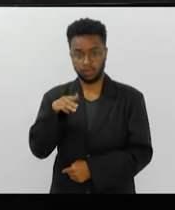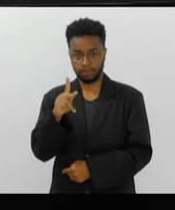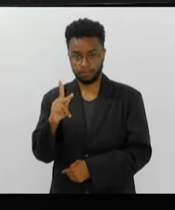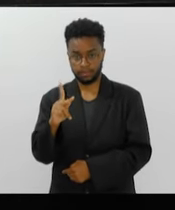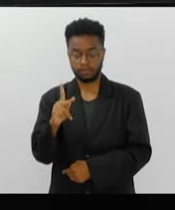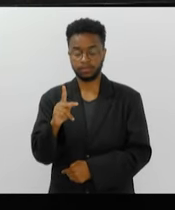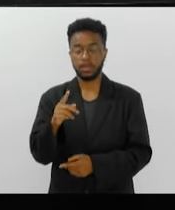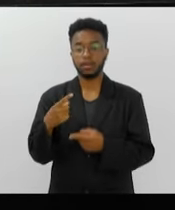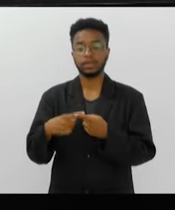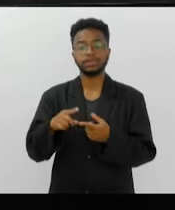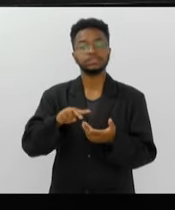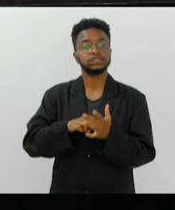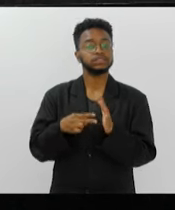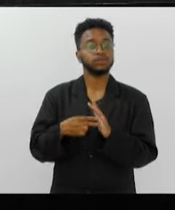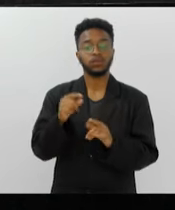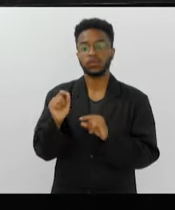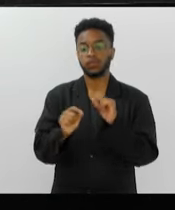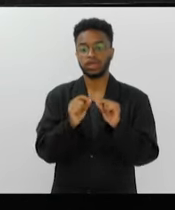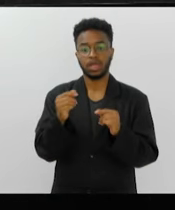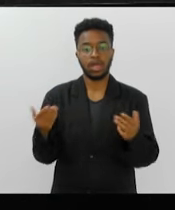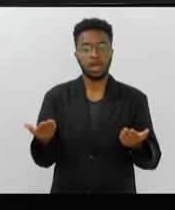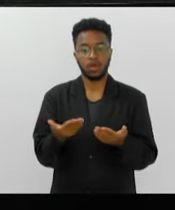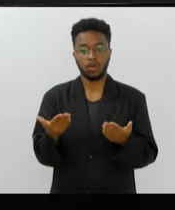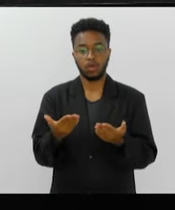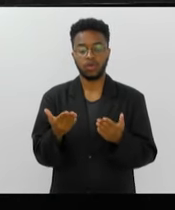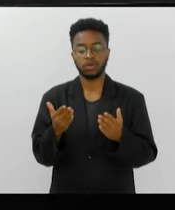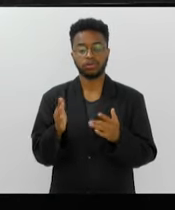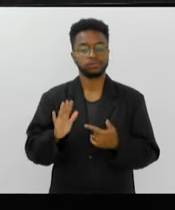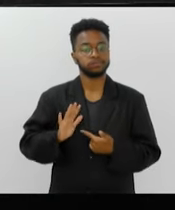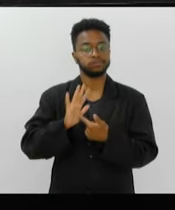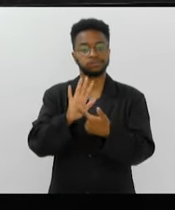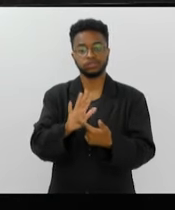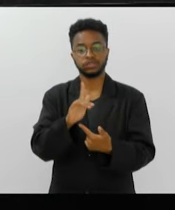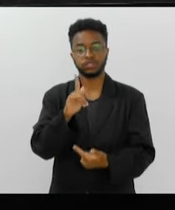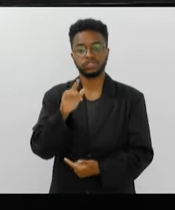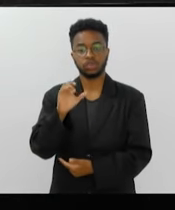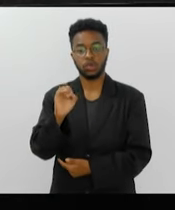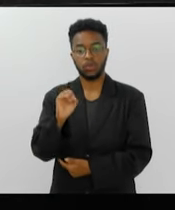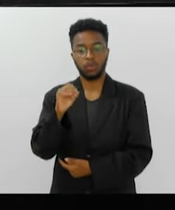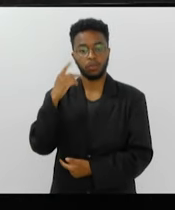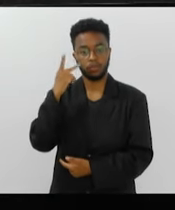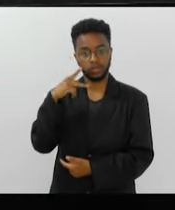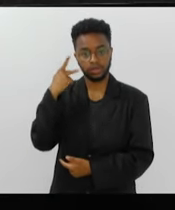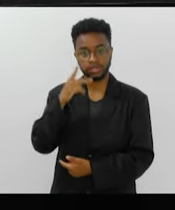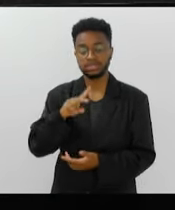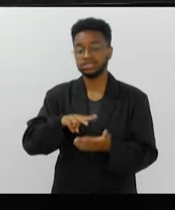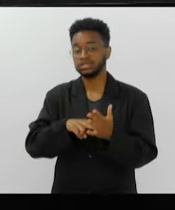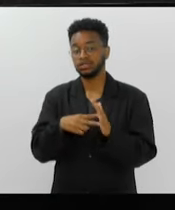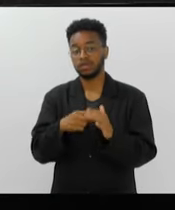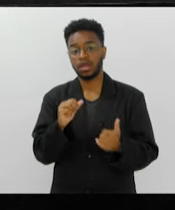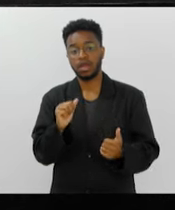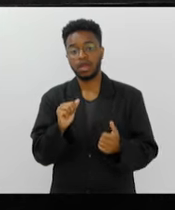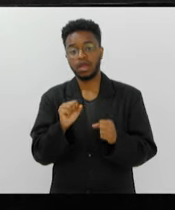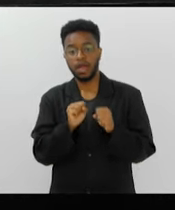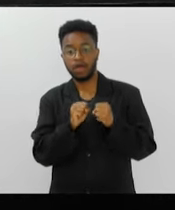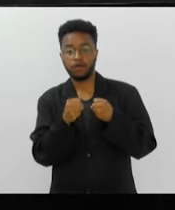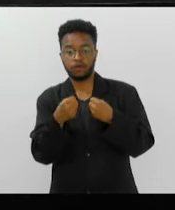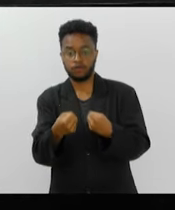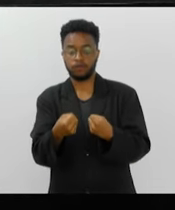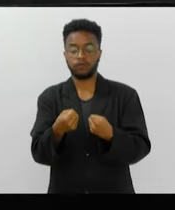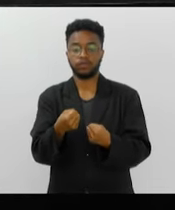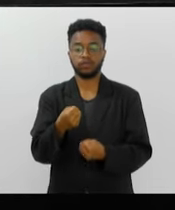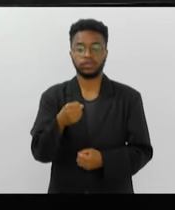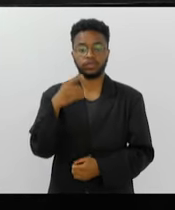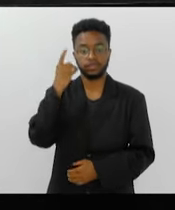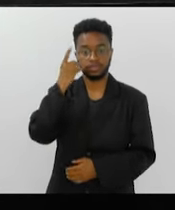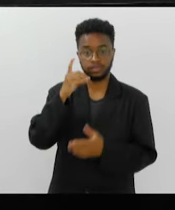significa dentro desse novo painel geopolítico o fortalecimento da Democracia o